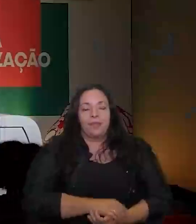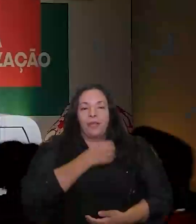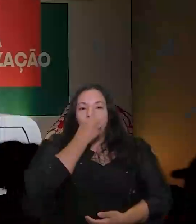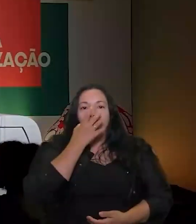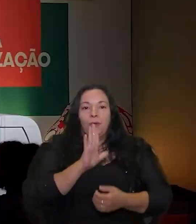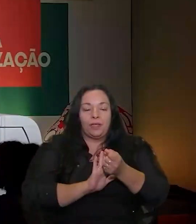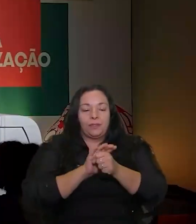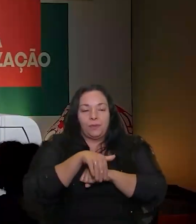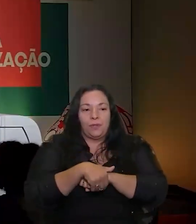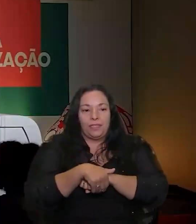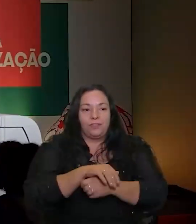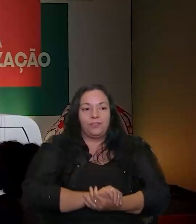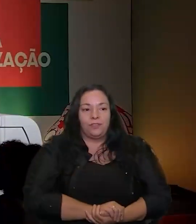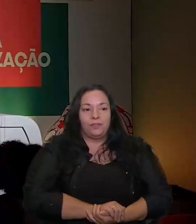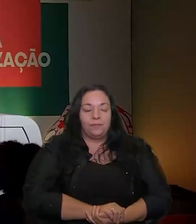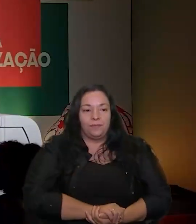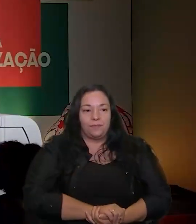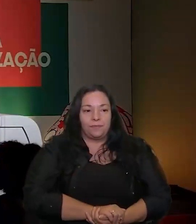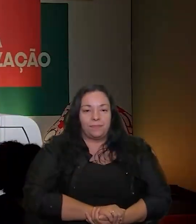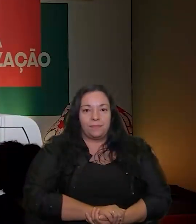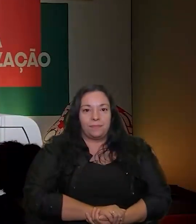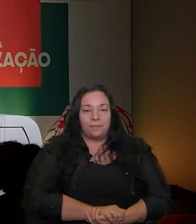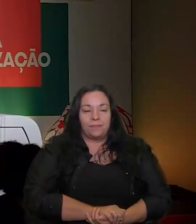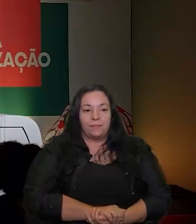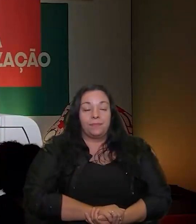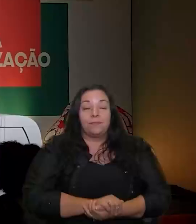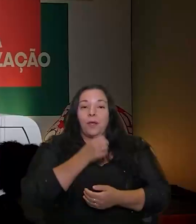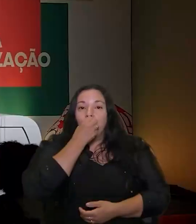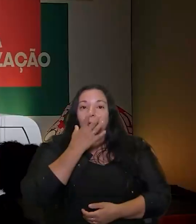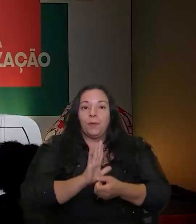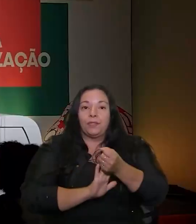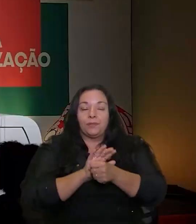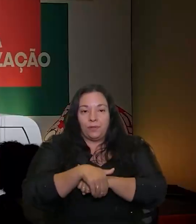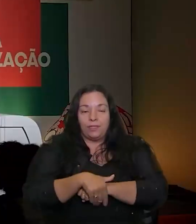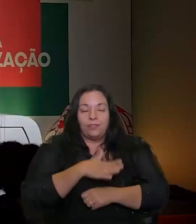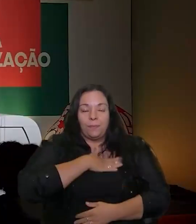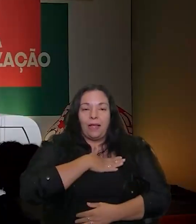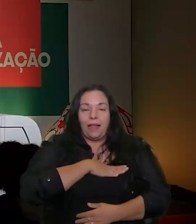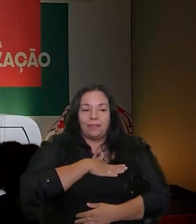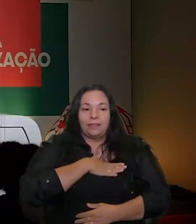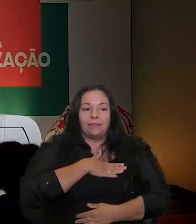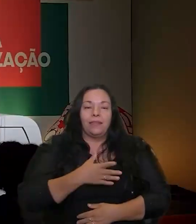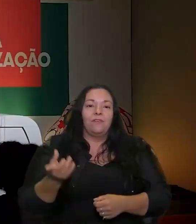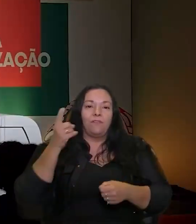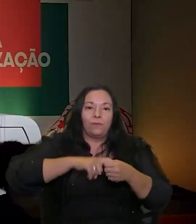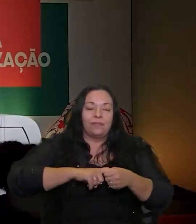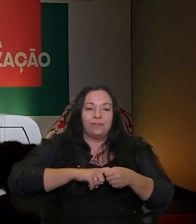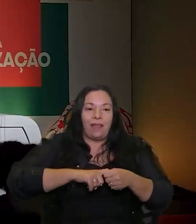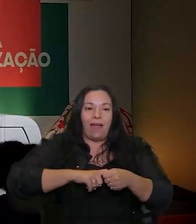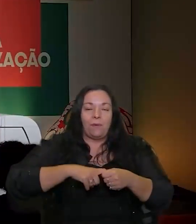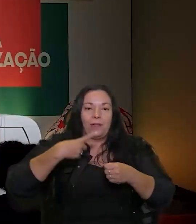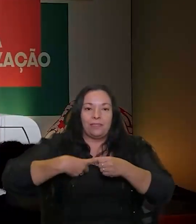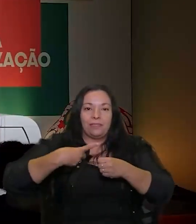Boa noite, pessoal. Estão me ouvindo? Boa noite. É um prazer retornar para Paracatu. Estou muito,